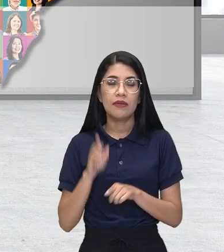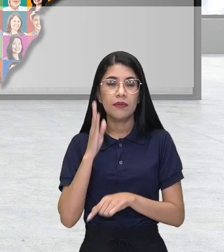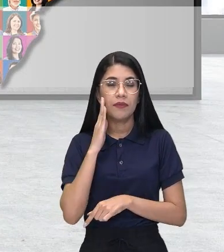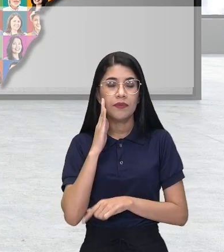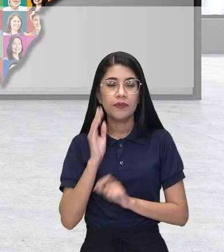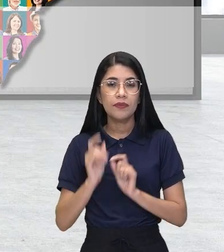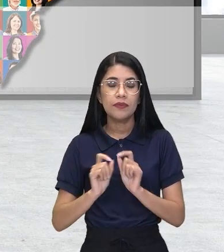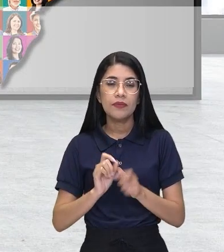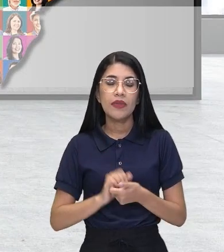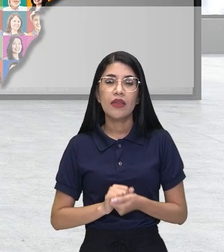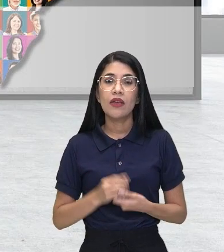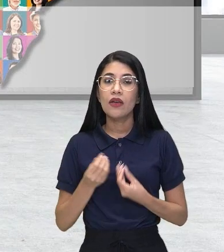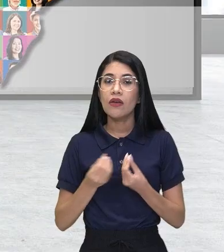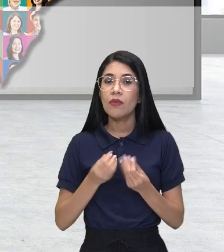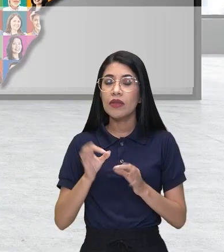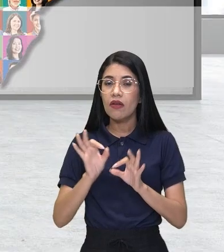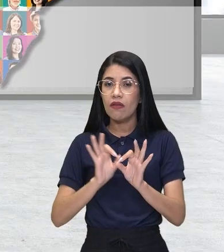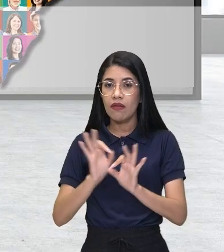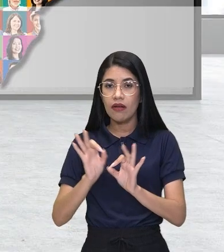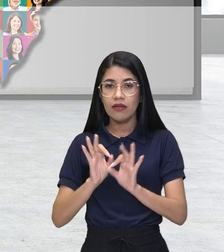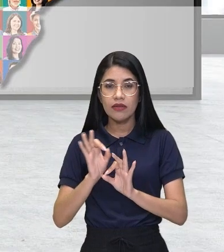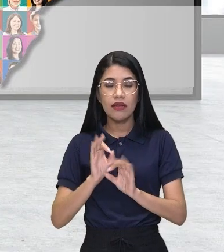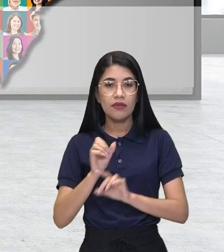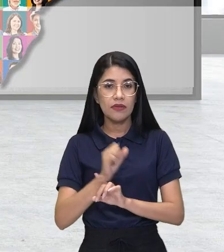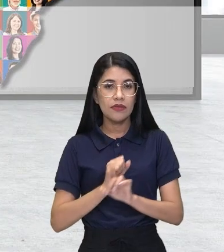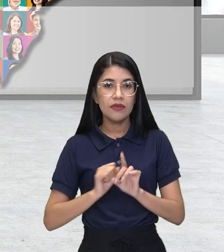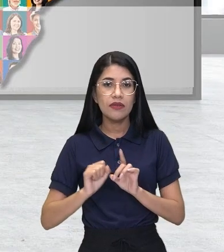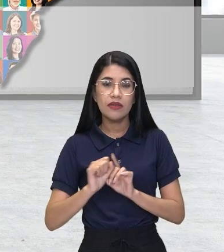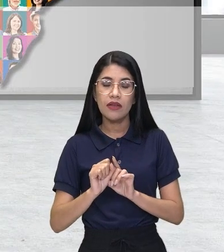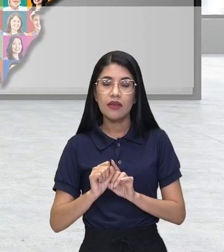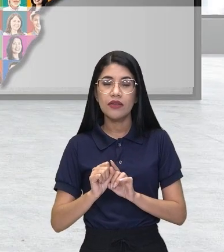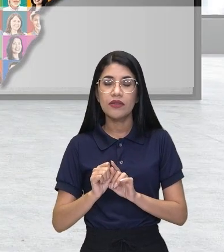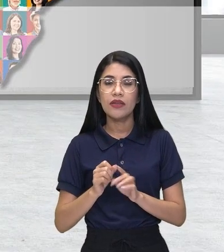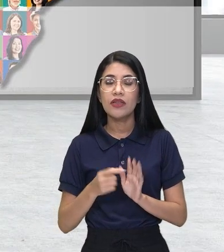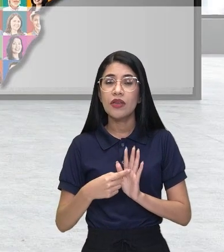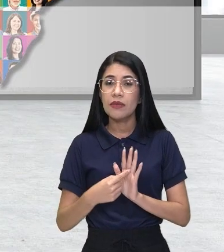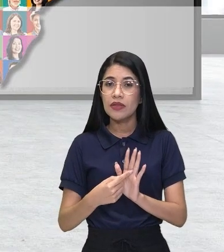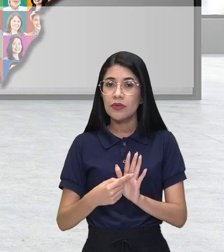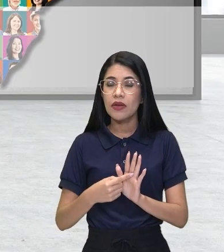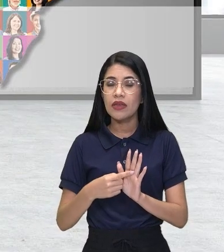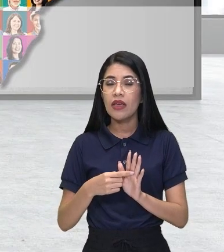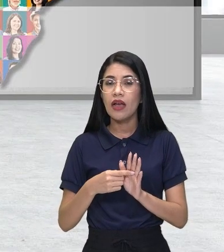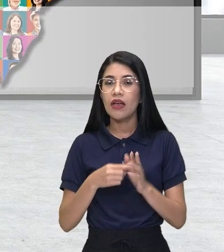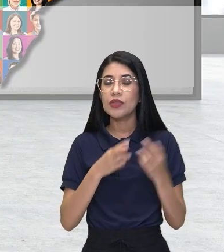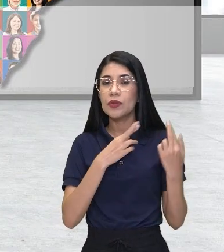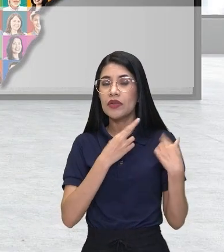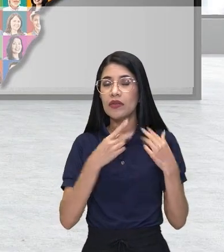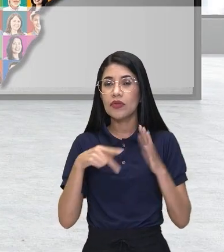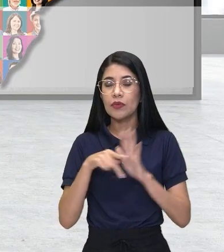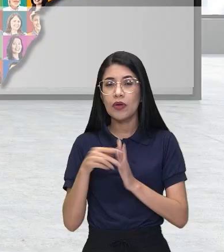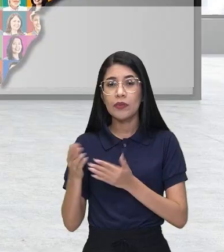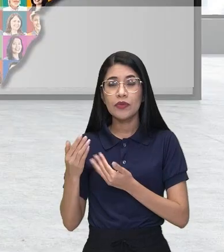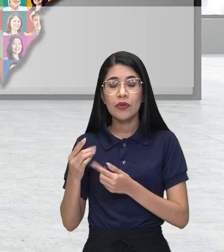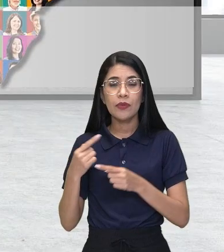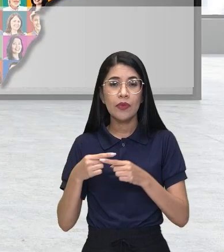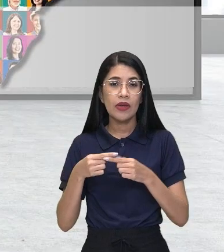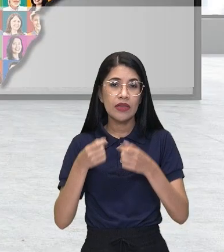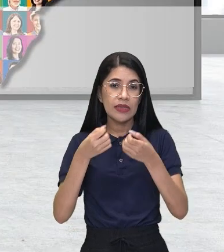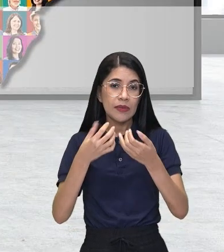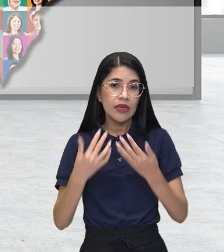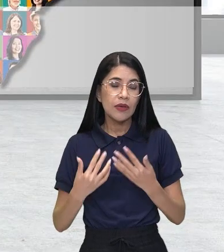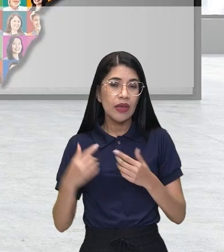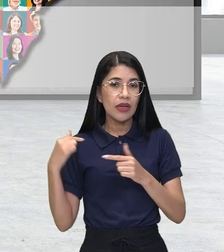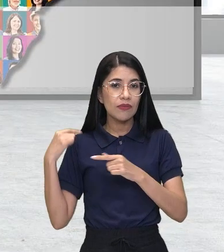da organização social. E aqui nós colocamos aqui o papel dos jovens, porque nós estamos falando de gerações, né?